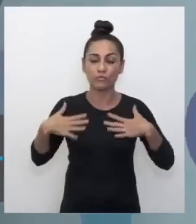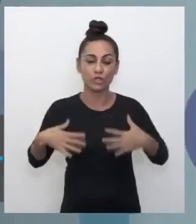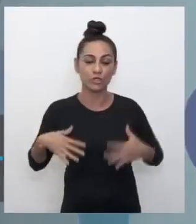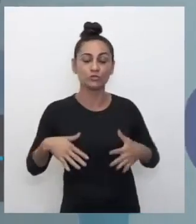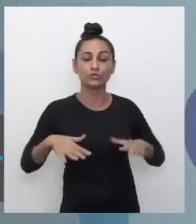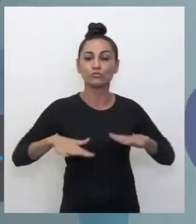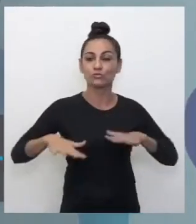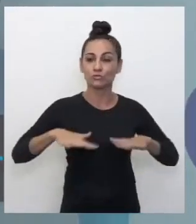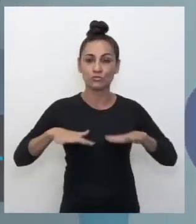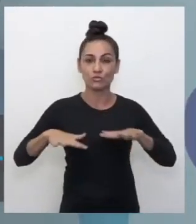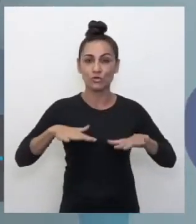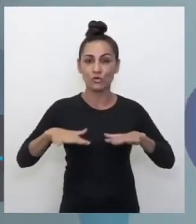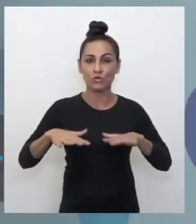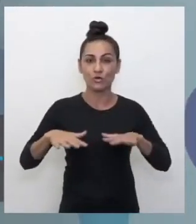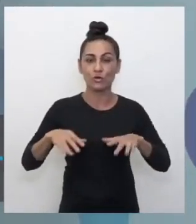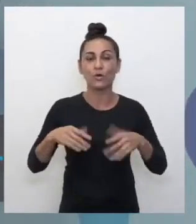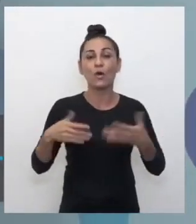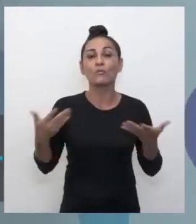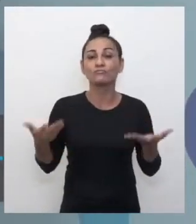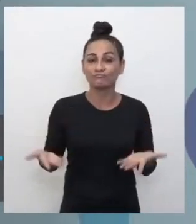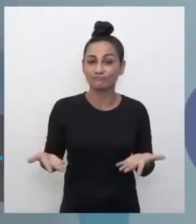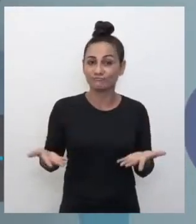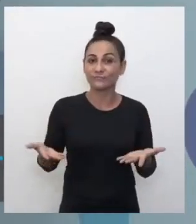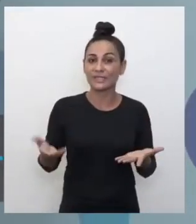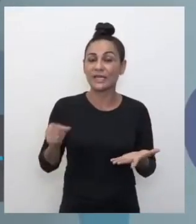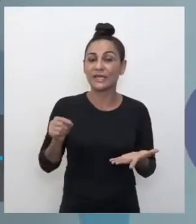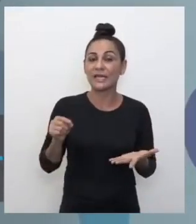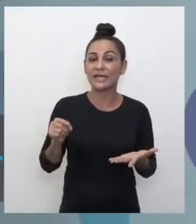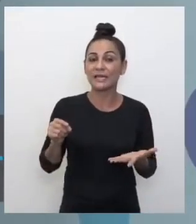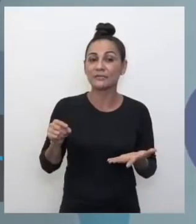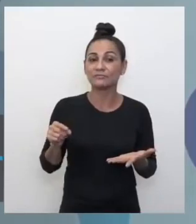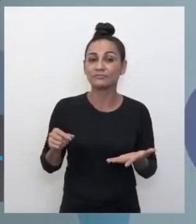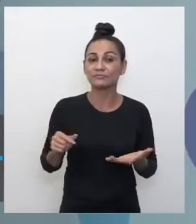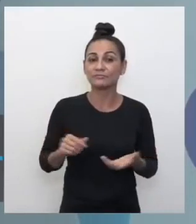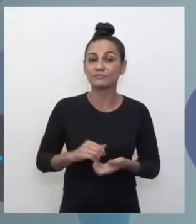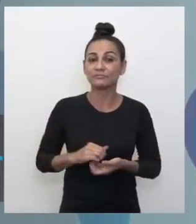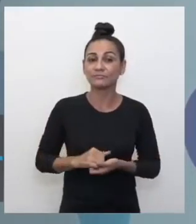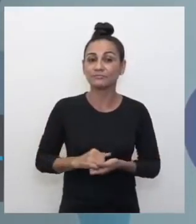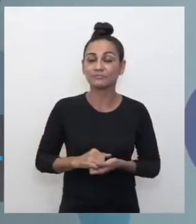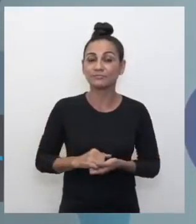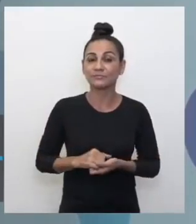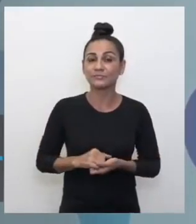que os movimentos aí aleatórios, né, eles